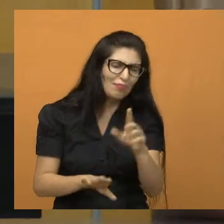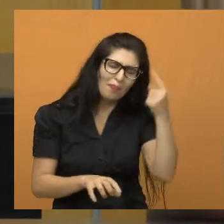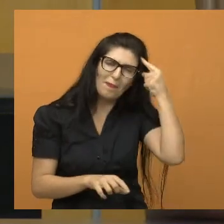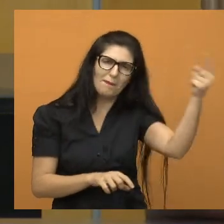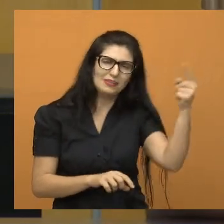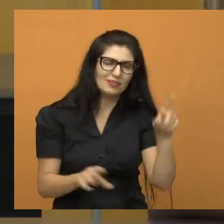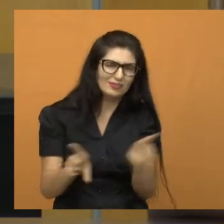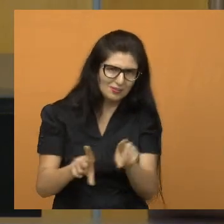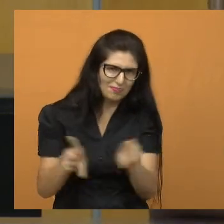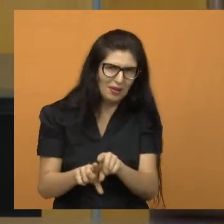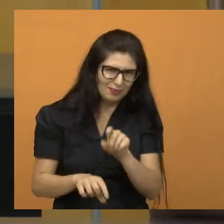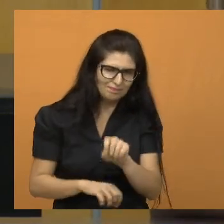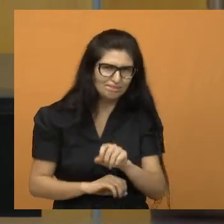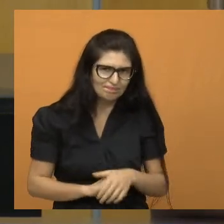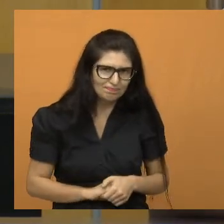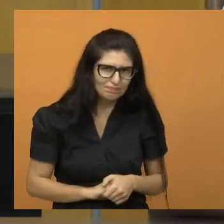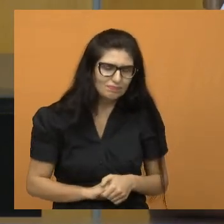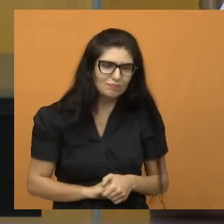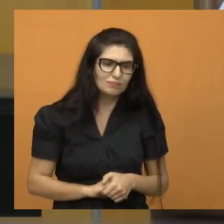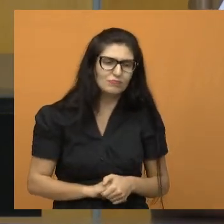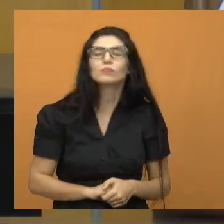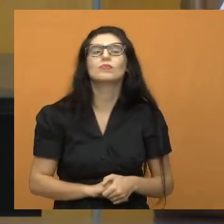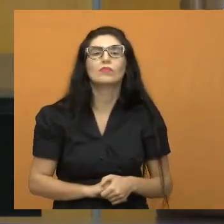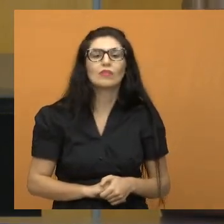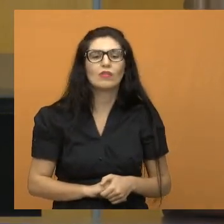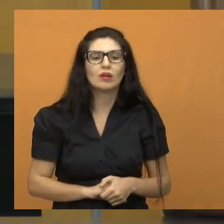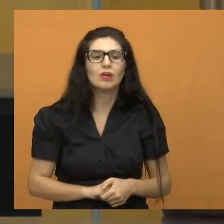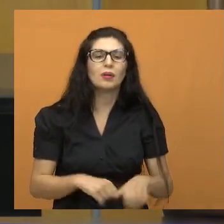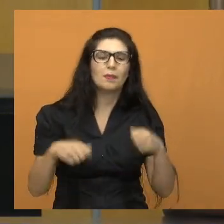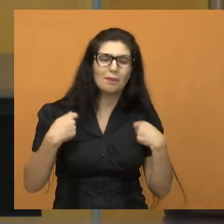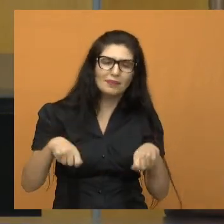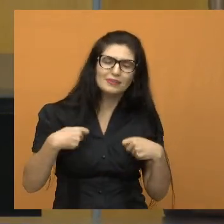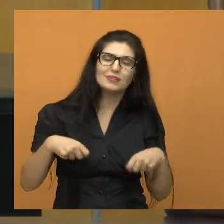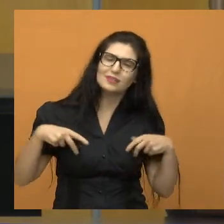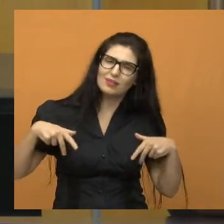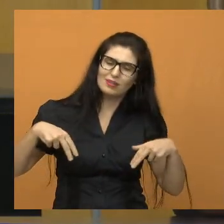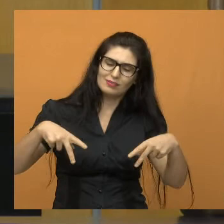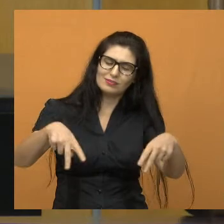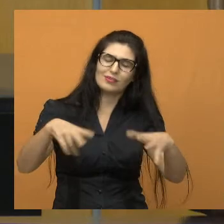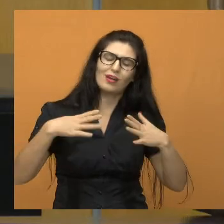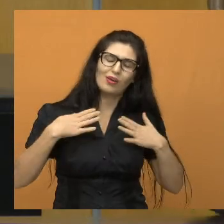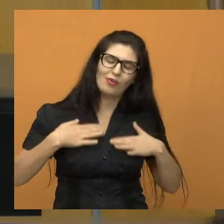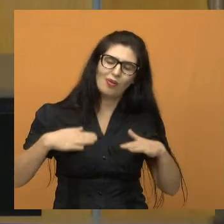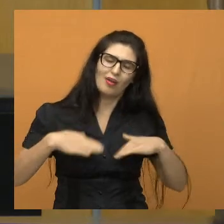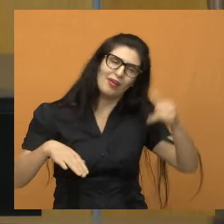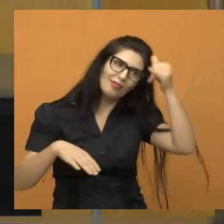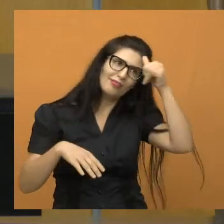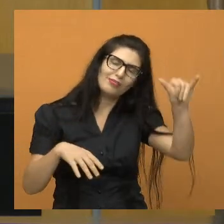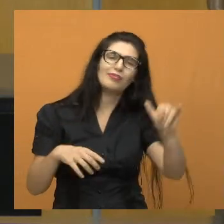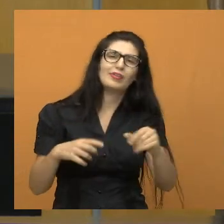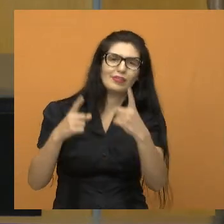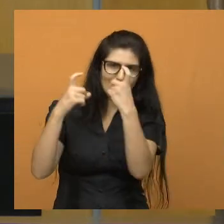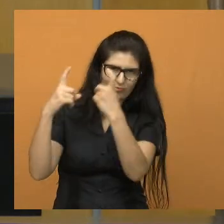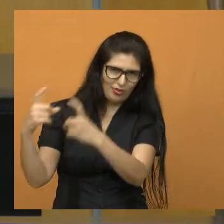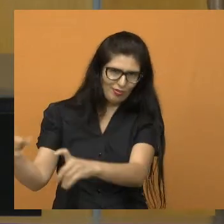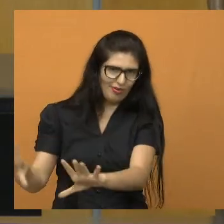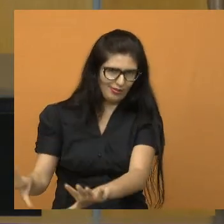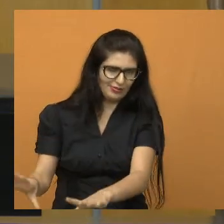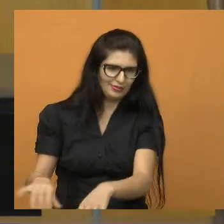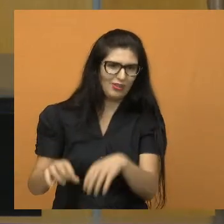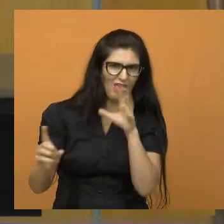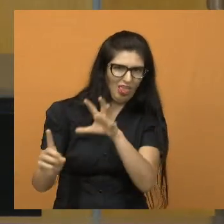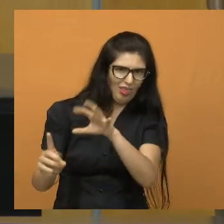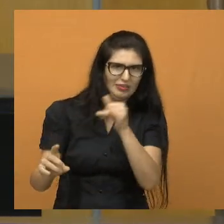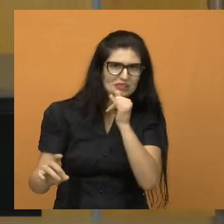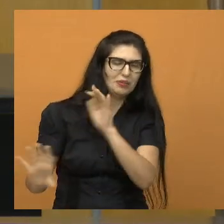também. E a gente andar com tranquilidade, a gente evita a gente fazer gestos de violência. Aqui, por exemplo, tem um momento